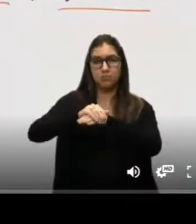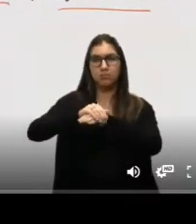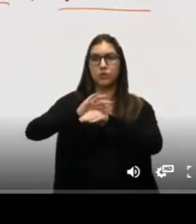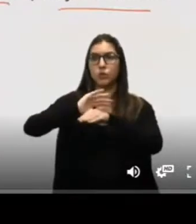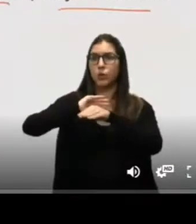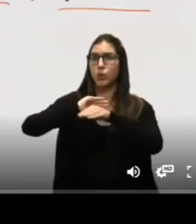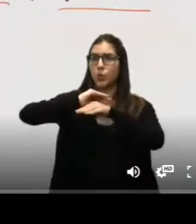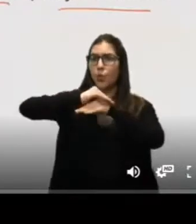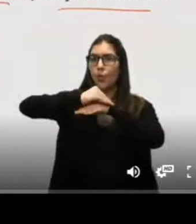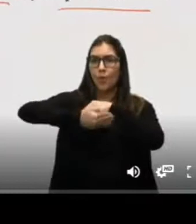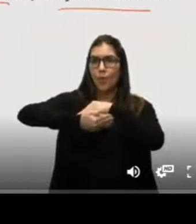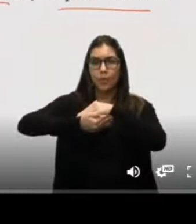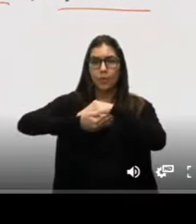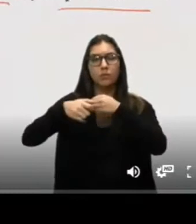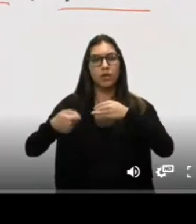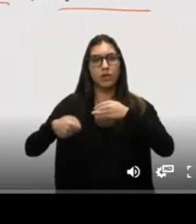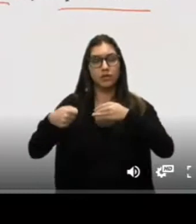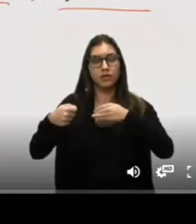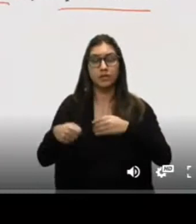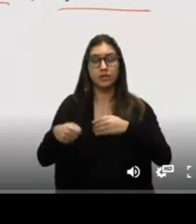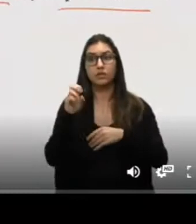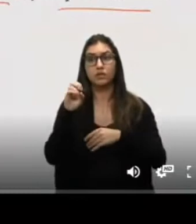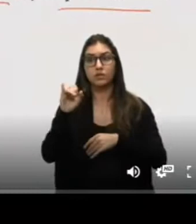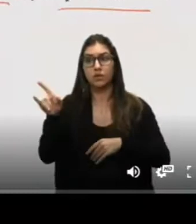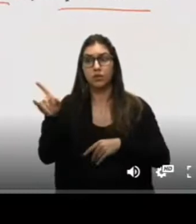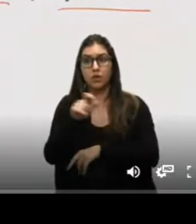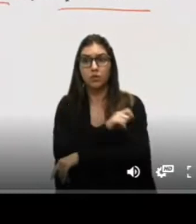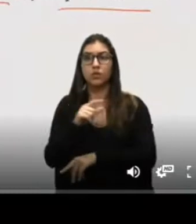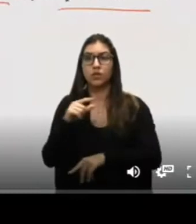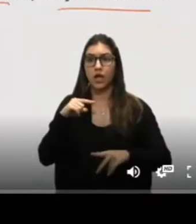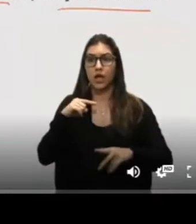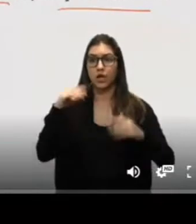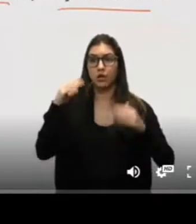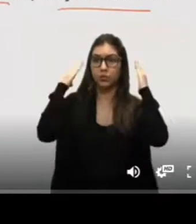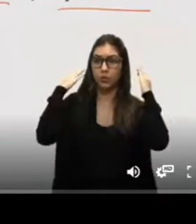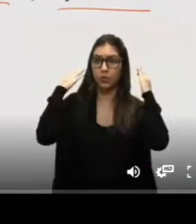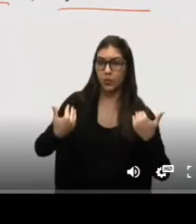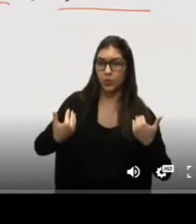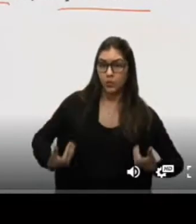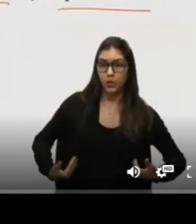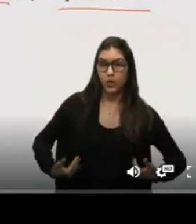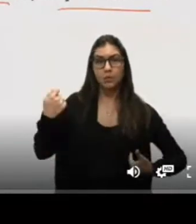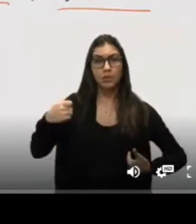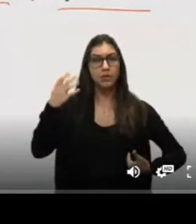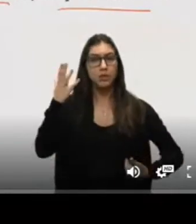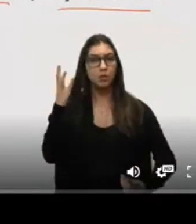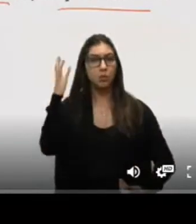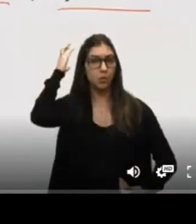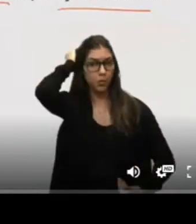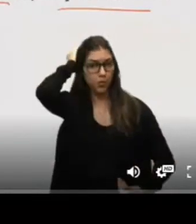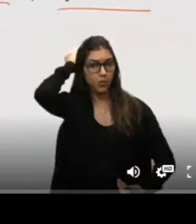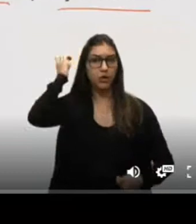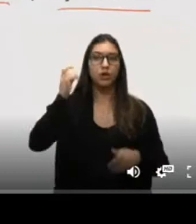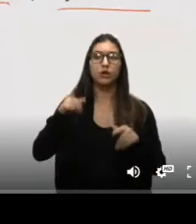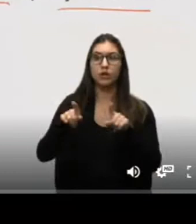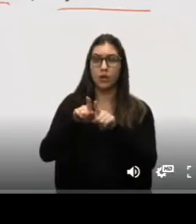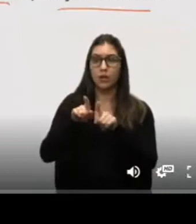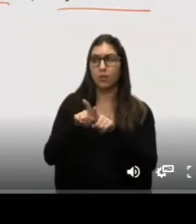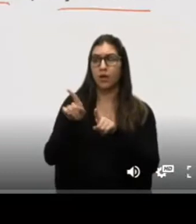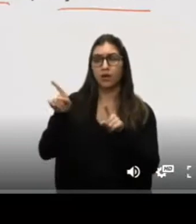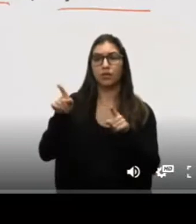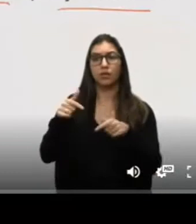fica expostas, e caso o aluno ou a aluna possua cabelos longos, esses cabelos devem estar presos. E nessa parte,